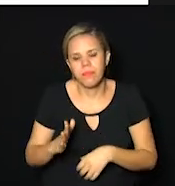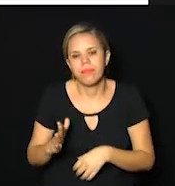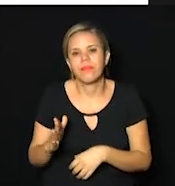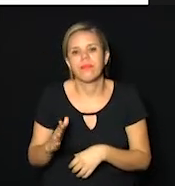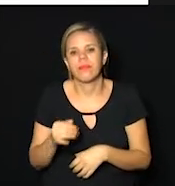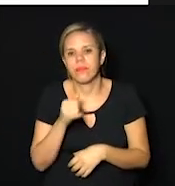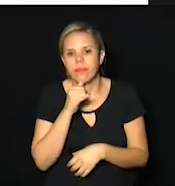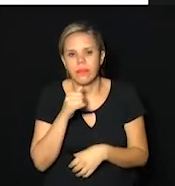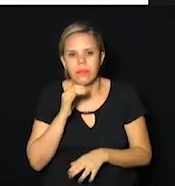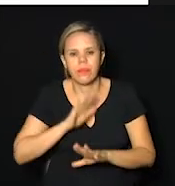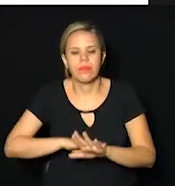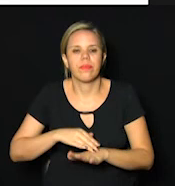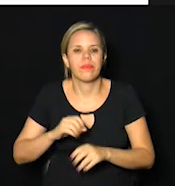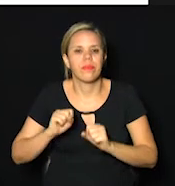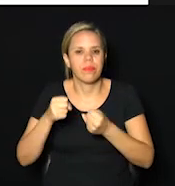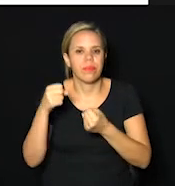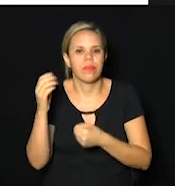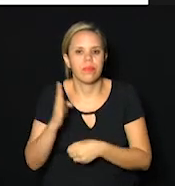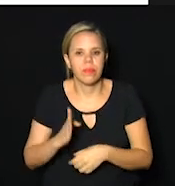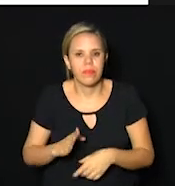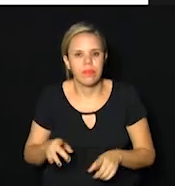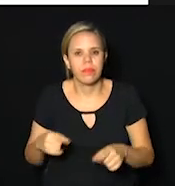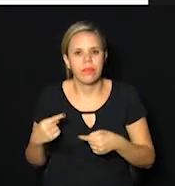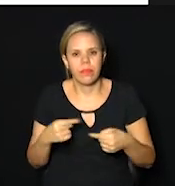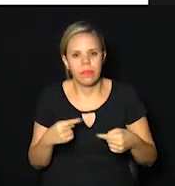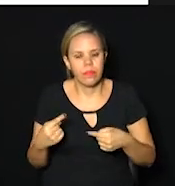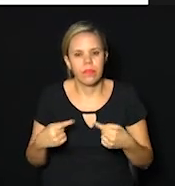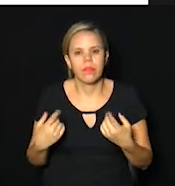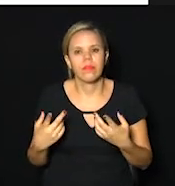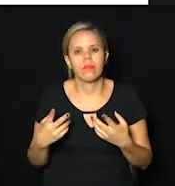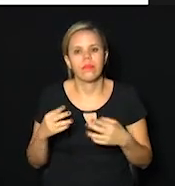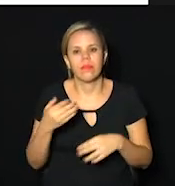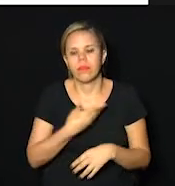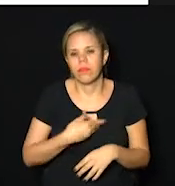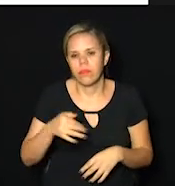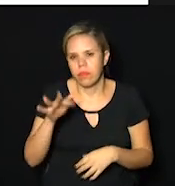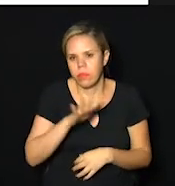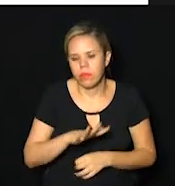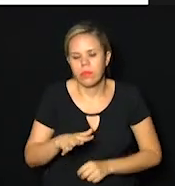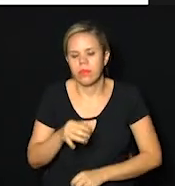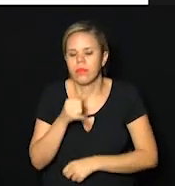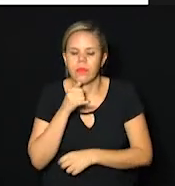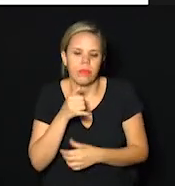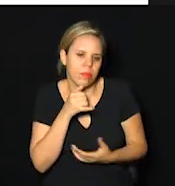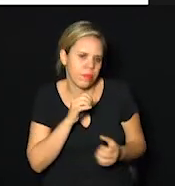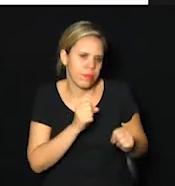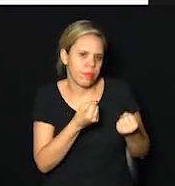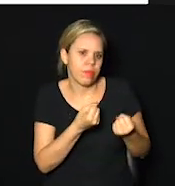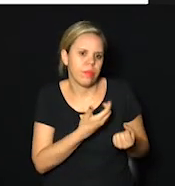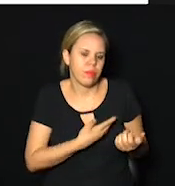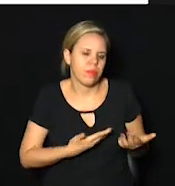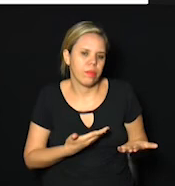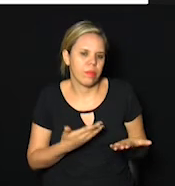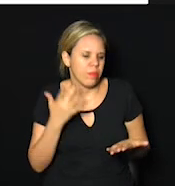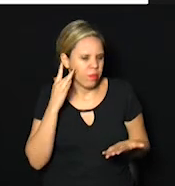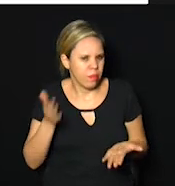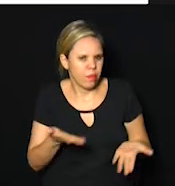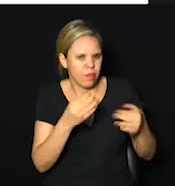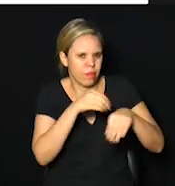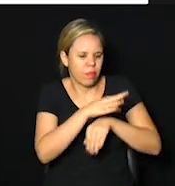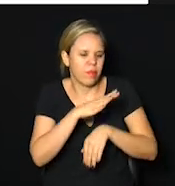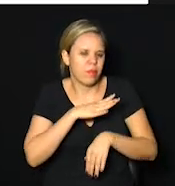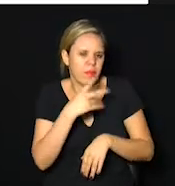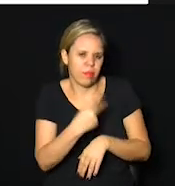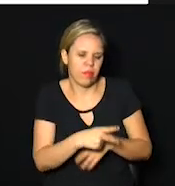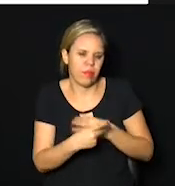digo ideologias e bandeiras nacionais, são as discussões sobre governo federal, oposição ao governo federal. Vale a pena levar para a sua cidade? Vale a